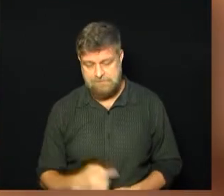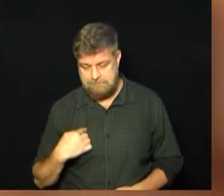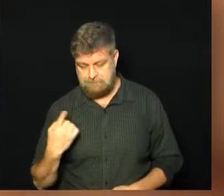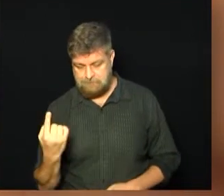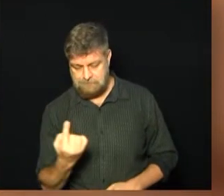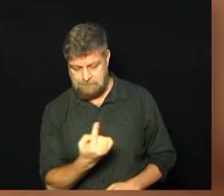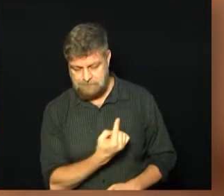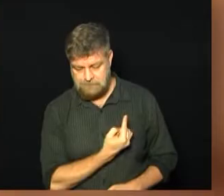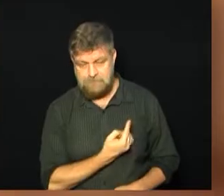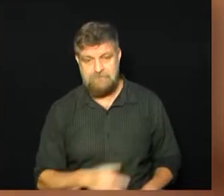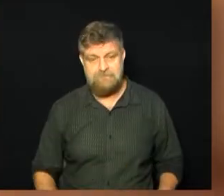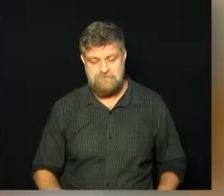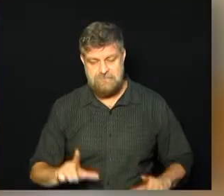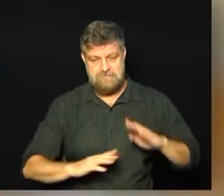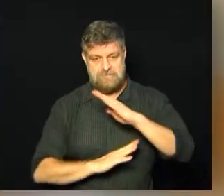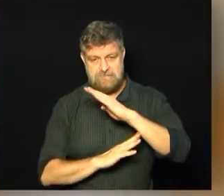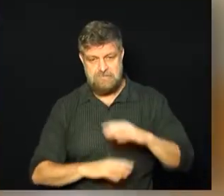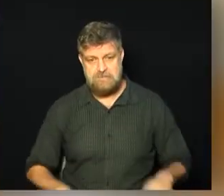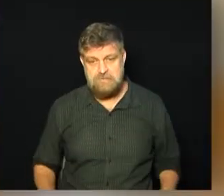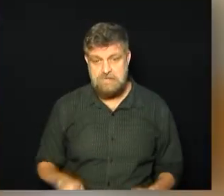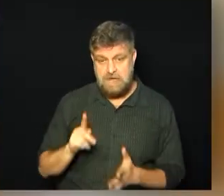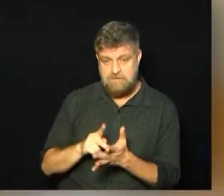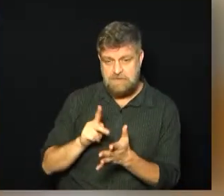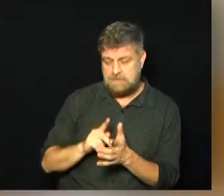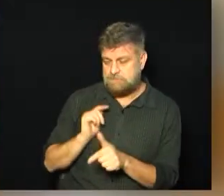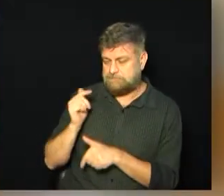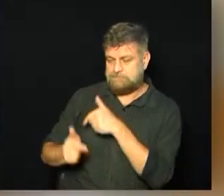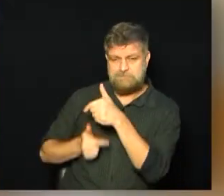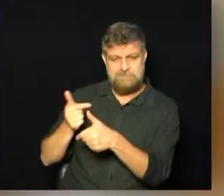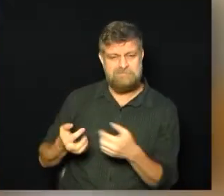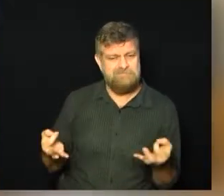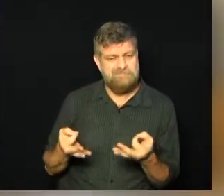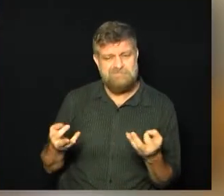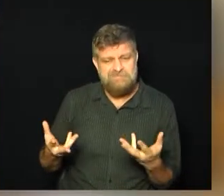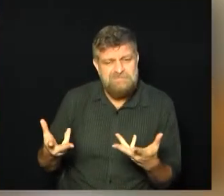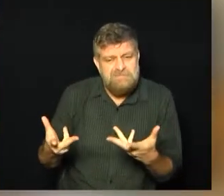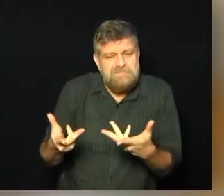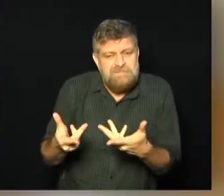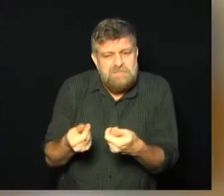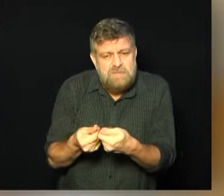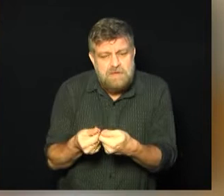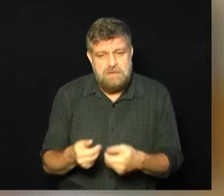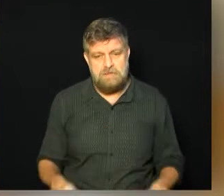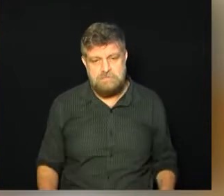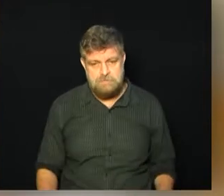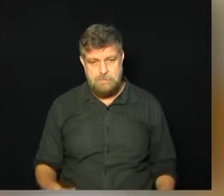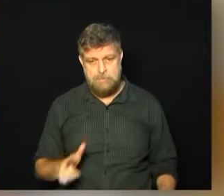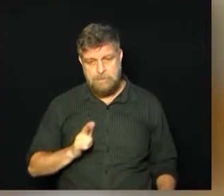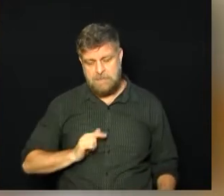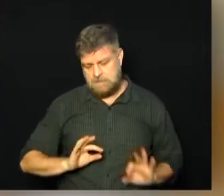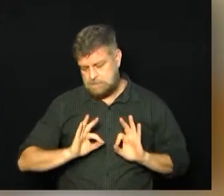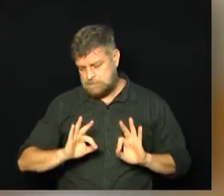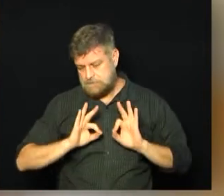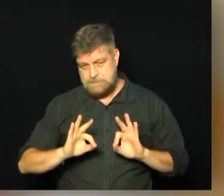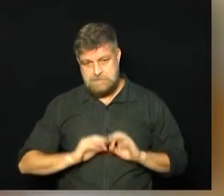nossa Câmara Municipal. E realmente eles fazem um excelente trabalho, com brilhantismo,